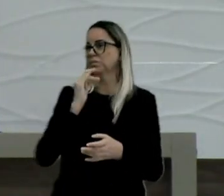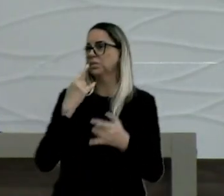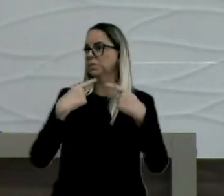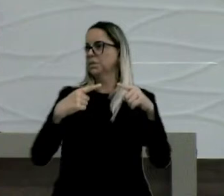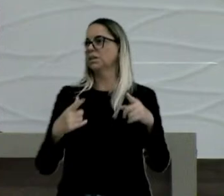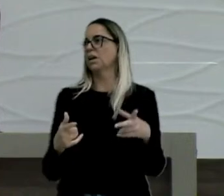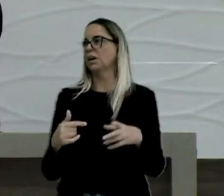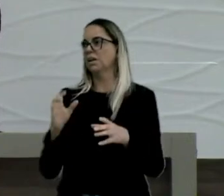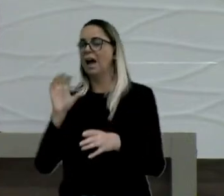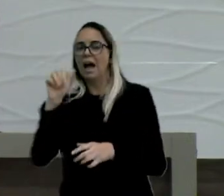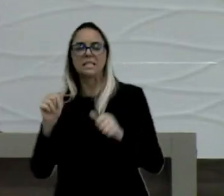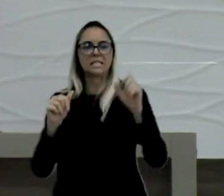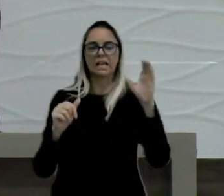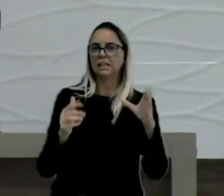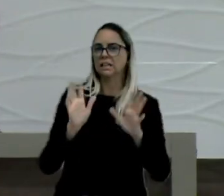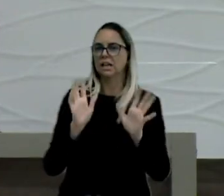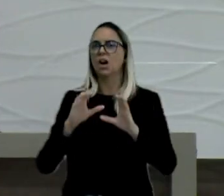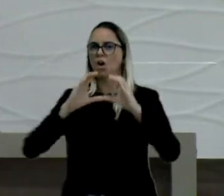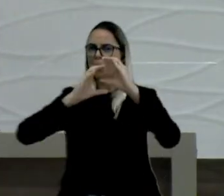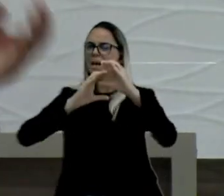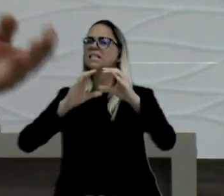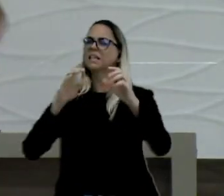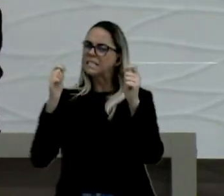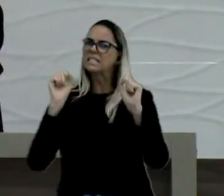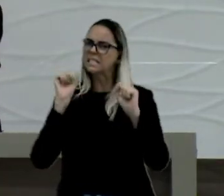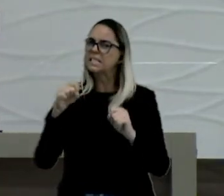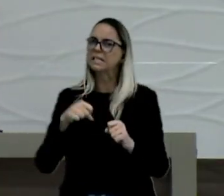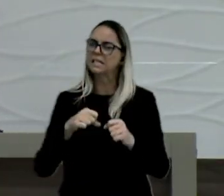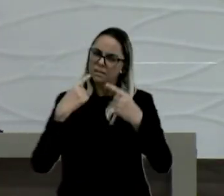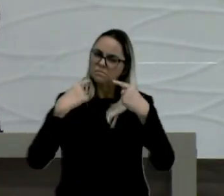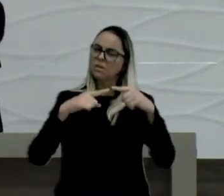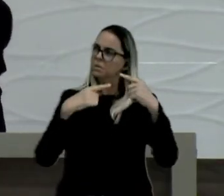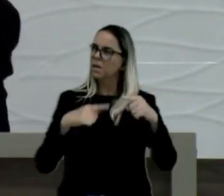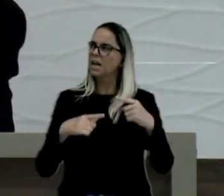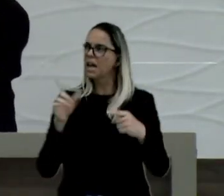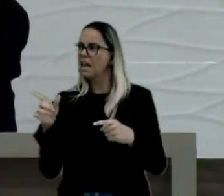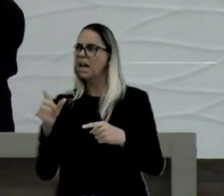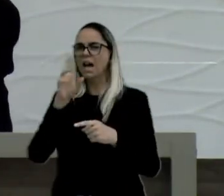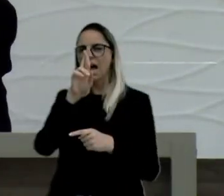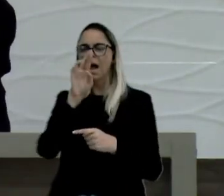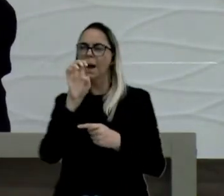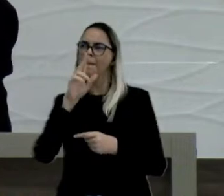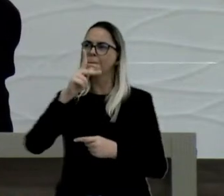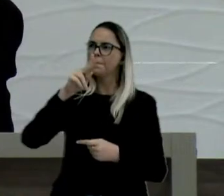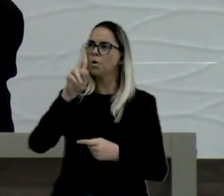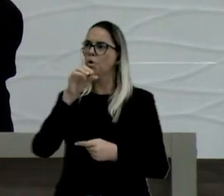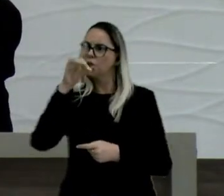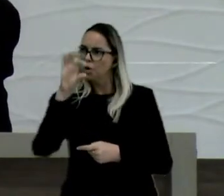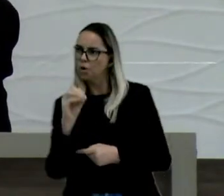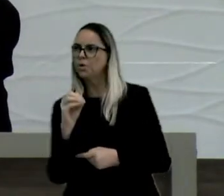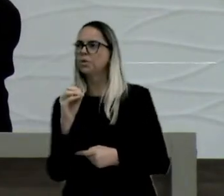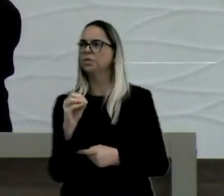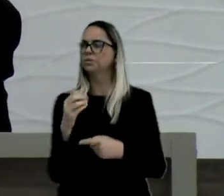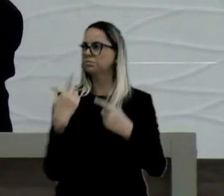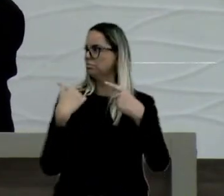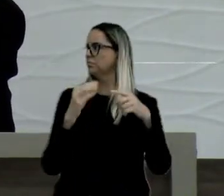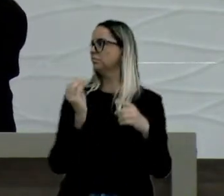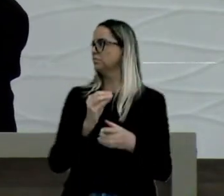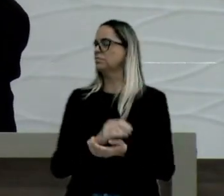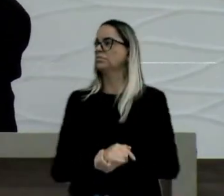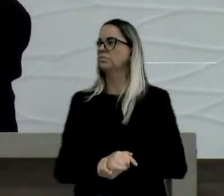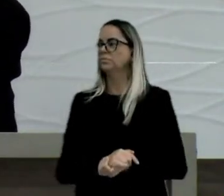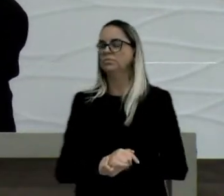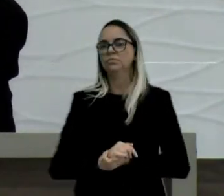repúdio merece todo repúdio do mundo mas ele não vota em voto de repúdio a gente tem que entender agora não é criticar não é